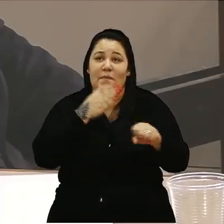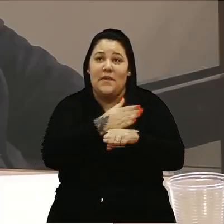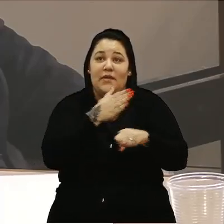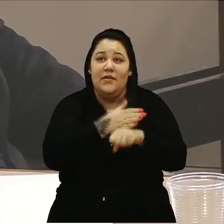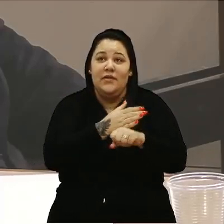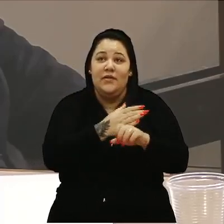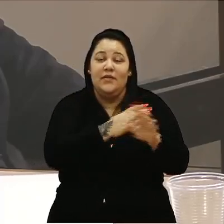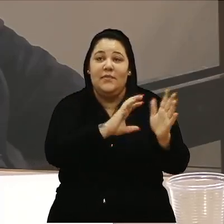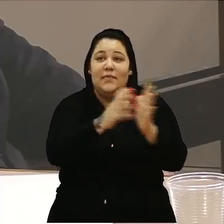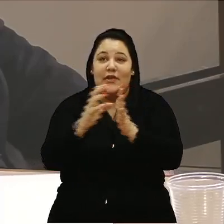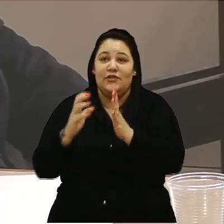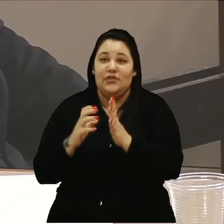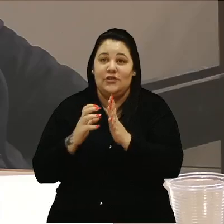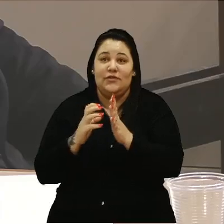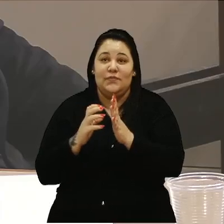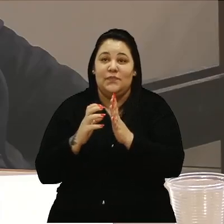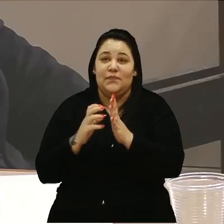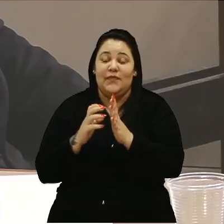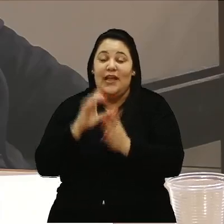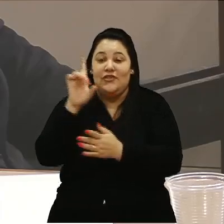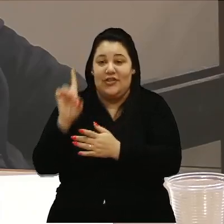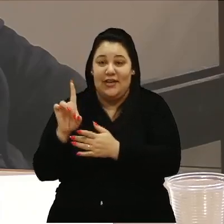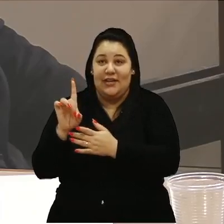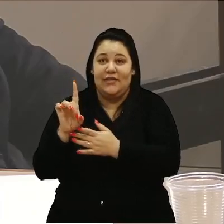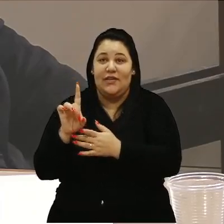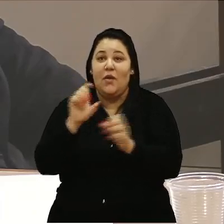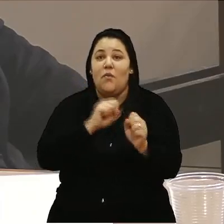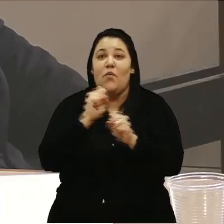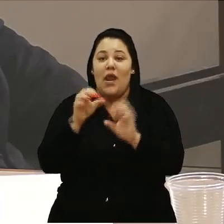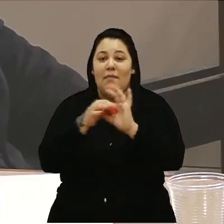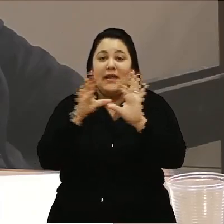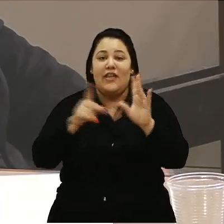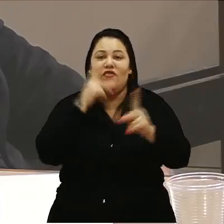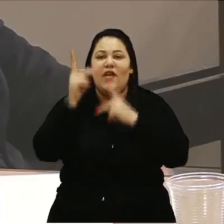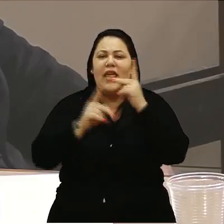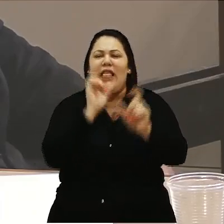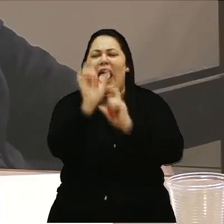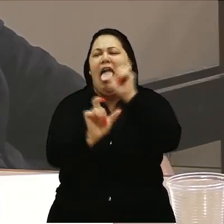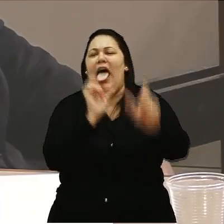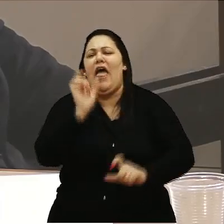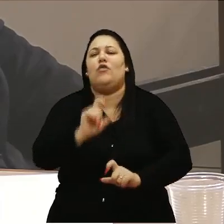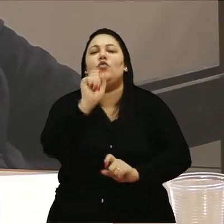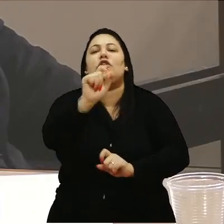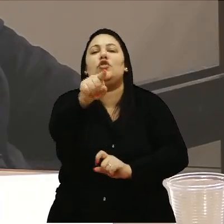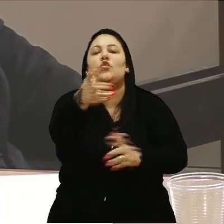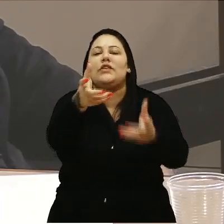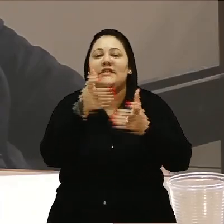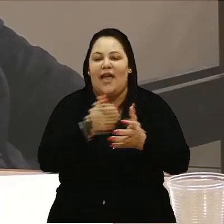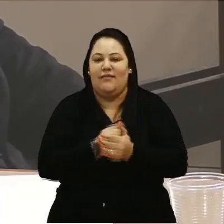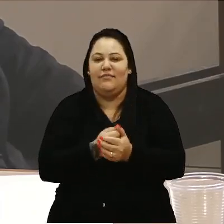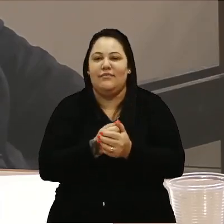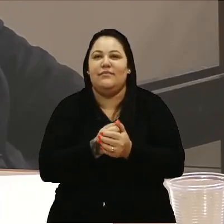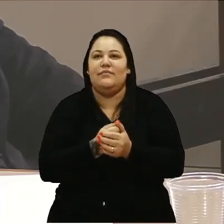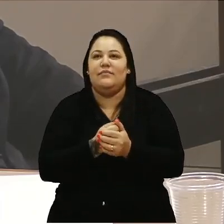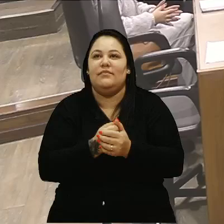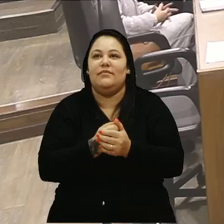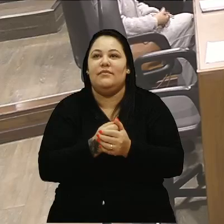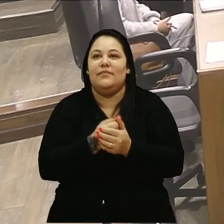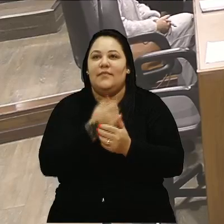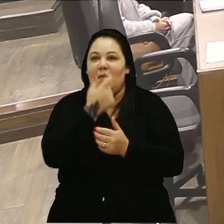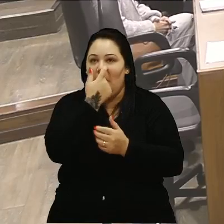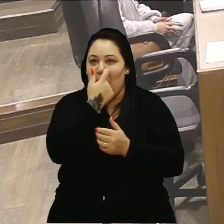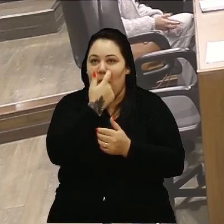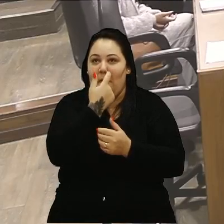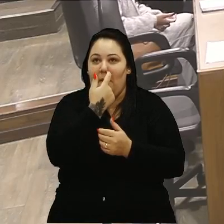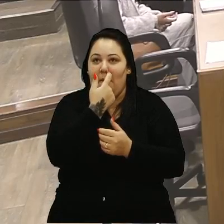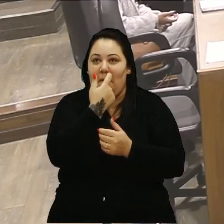expressar como ela quiser, falando palavrão ou o que ela quiser. Eu defendo que a senhora fale o que a senhora pretender falar. Obrigado, vereador. Sua parte,